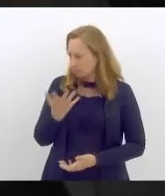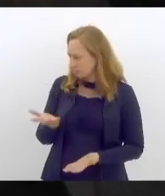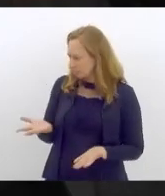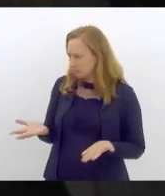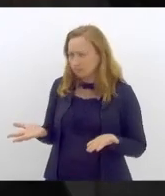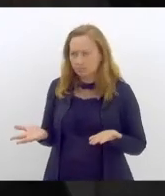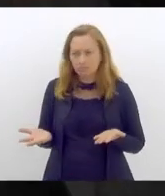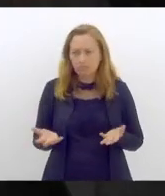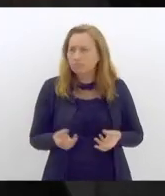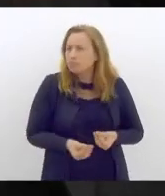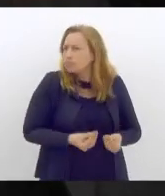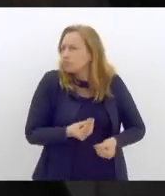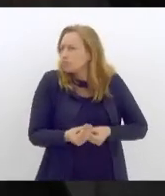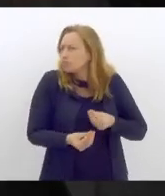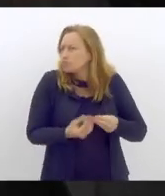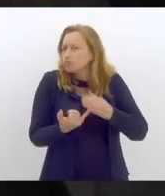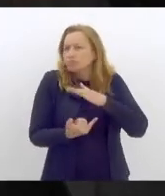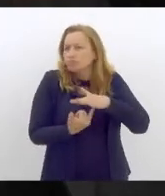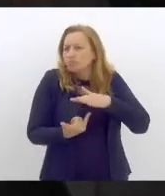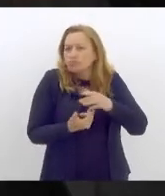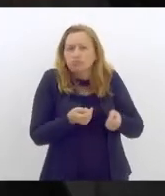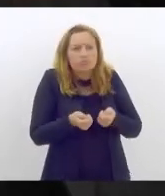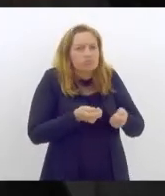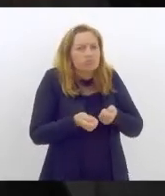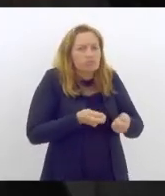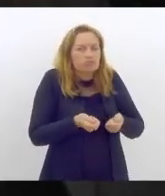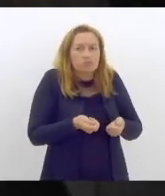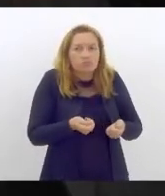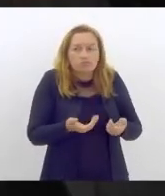como as instituições de controle